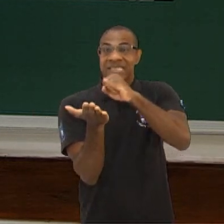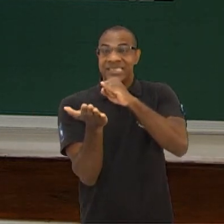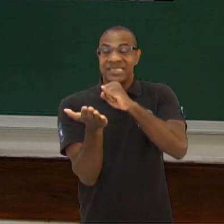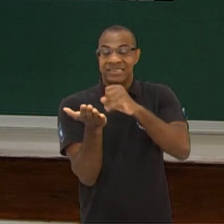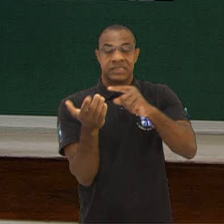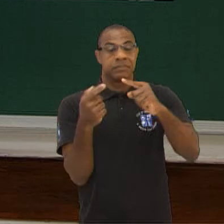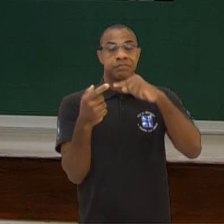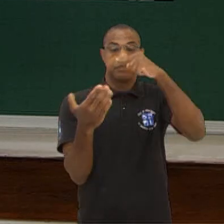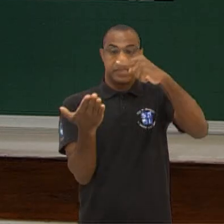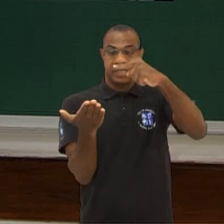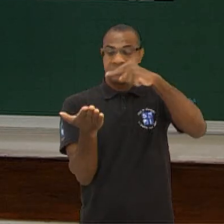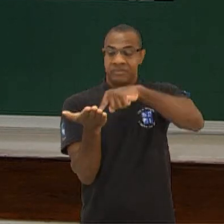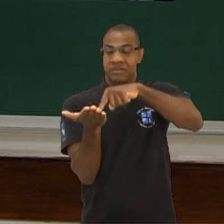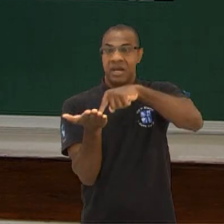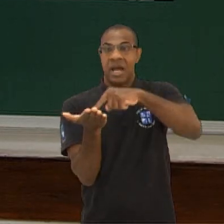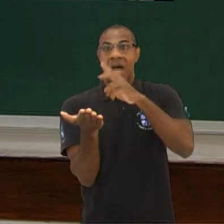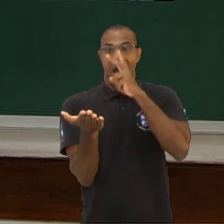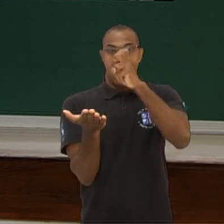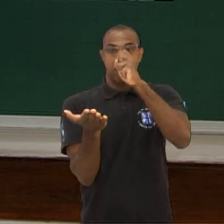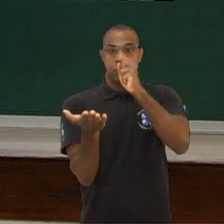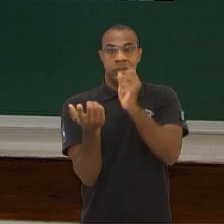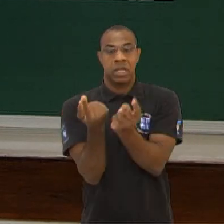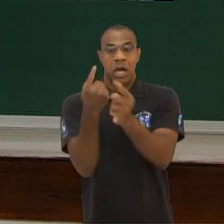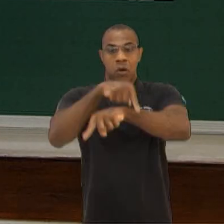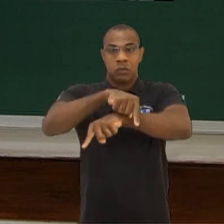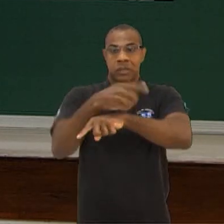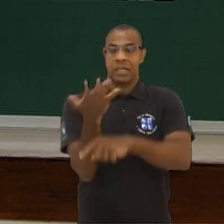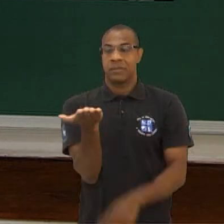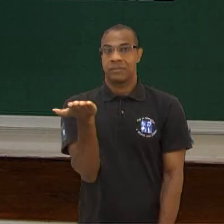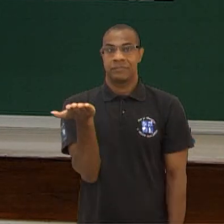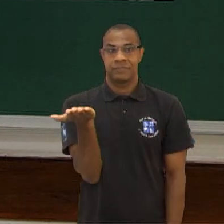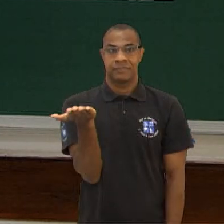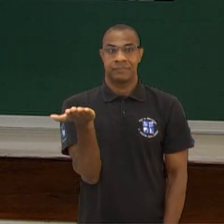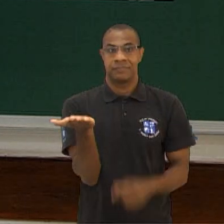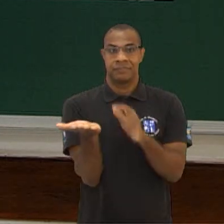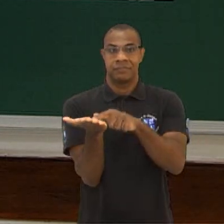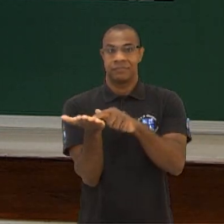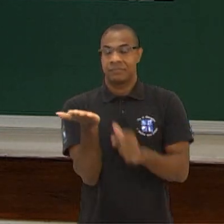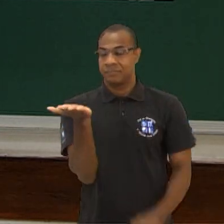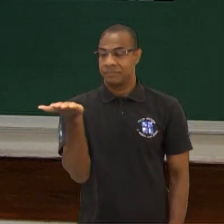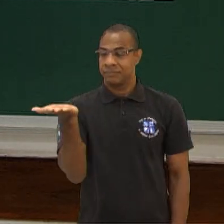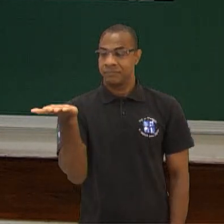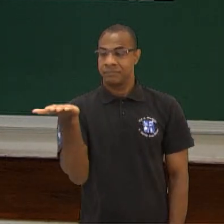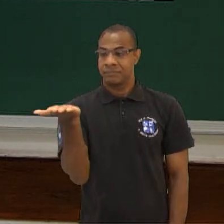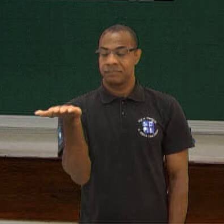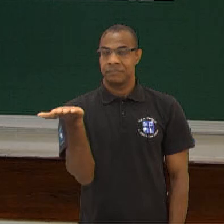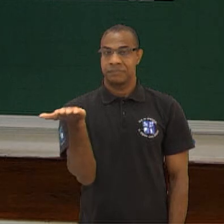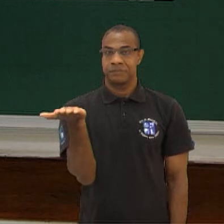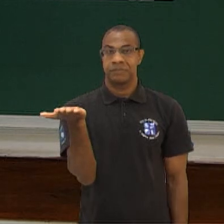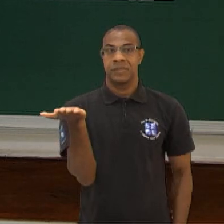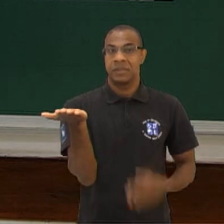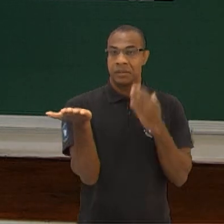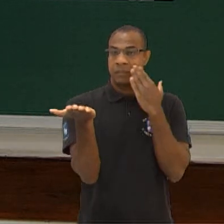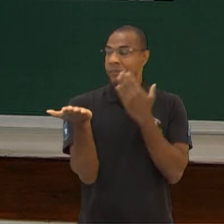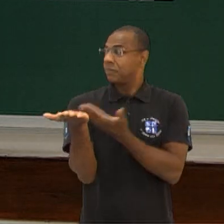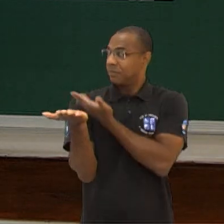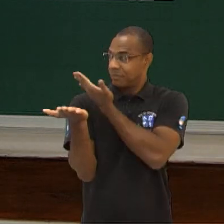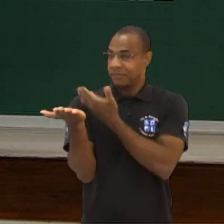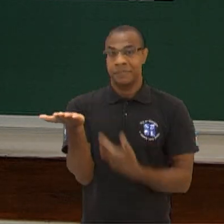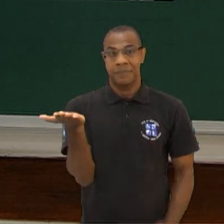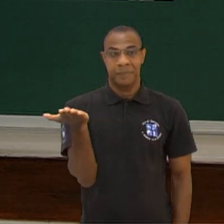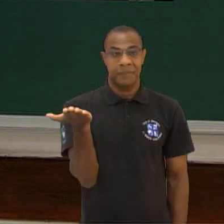relação à palma da mão. Ok? Então, toma cuidado com isso. E aqui eu coloquei uma figura para isso ficar bem claro para vocês, tá? Então, olha